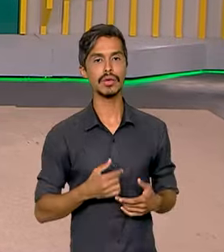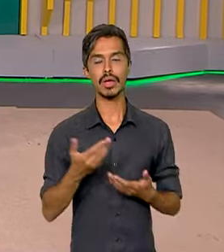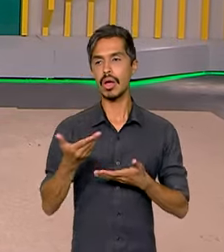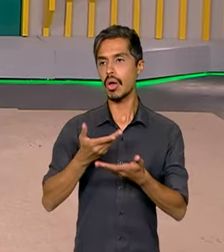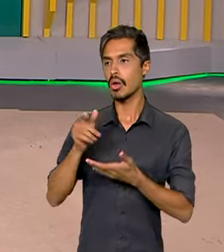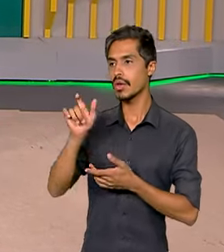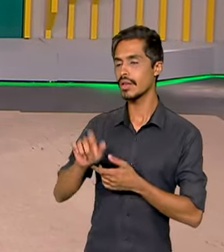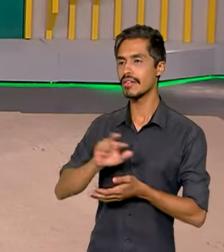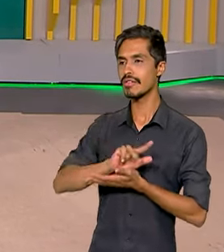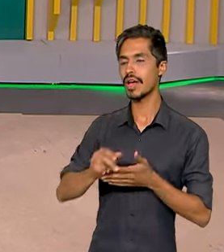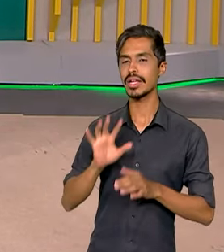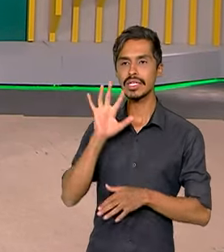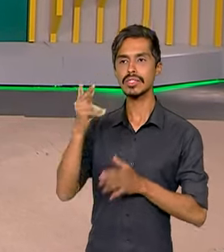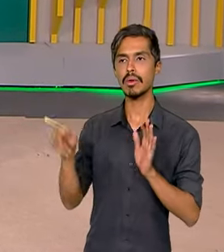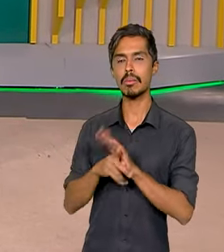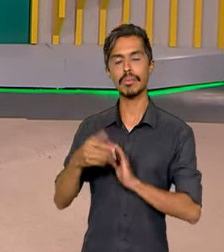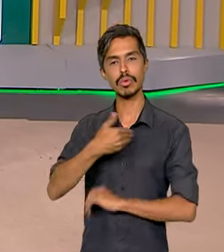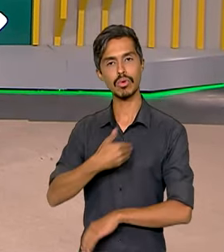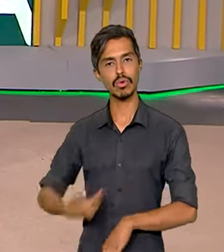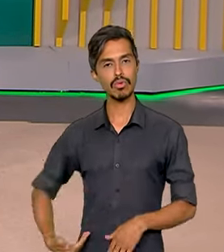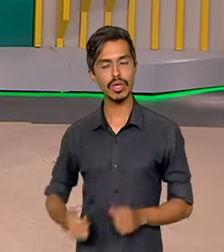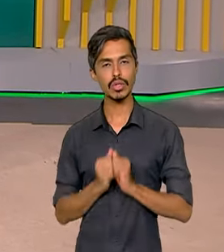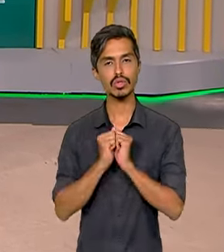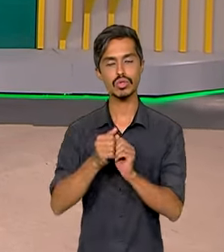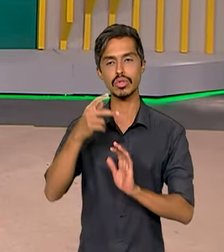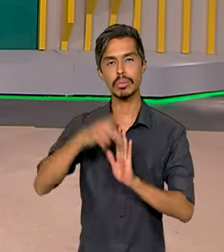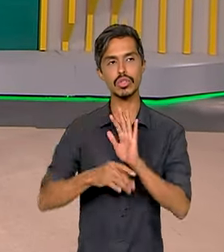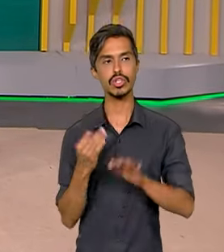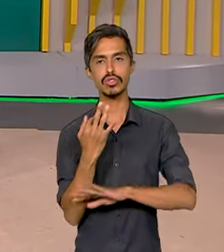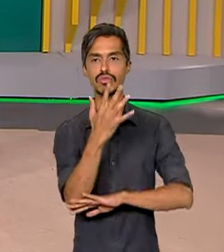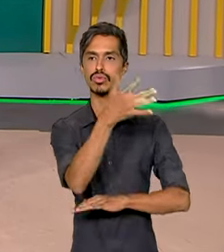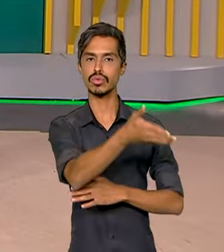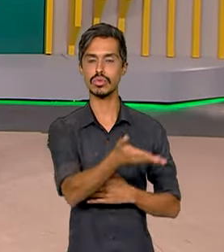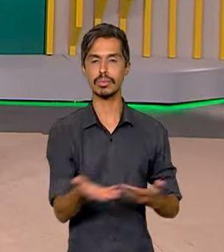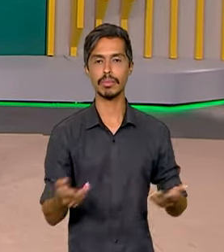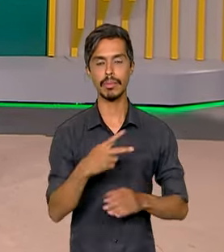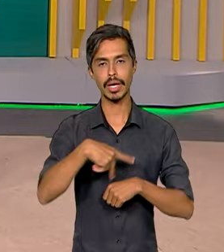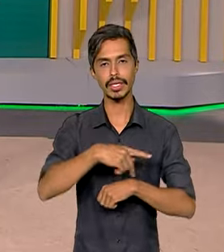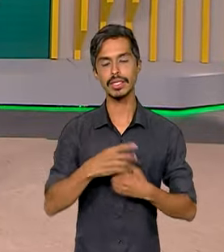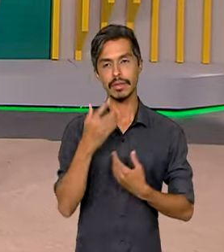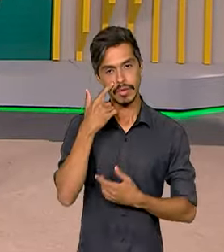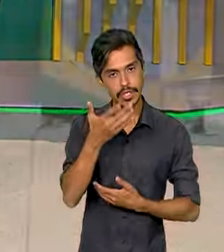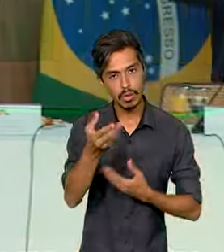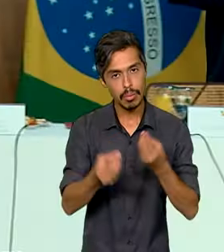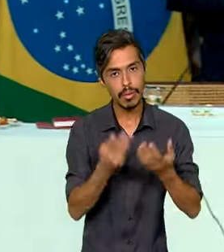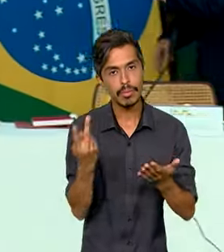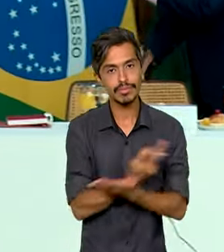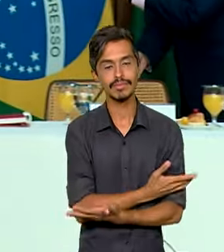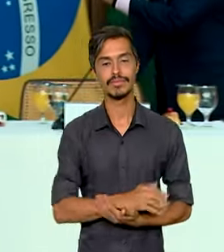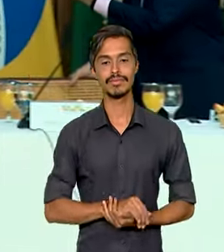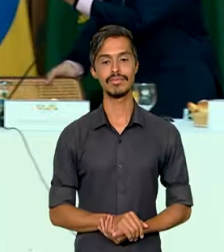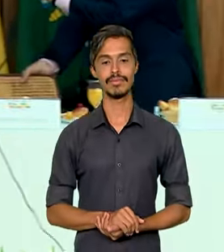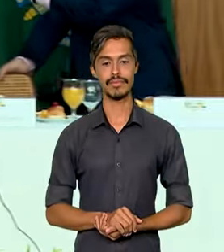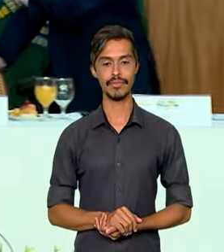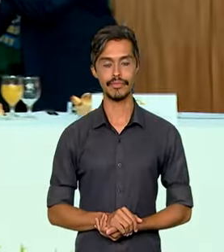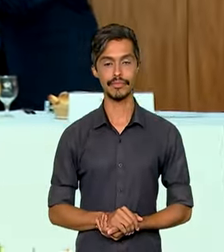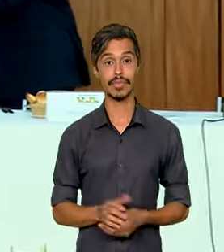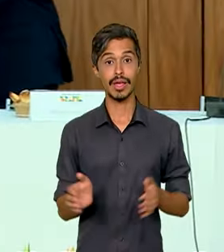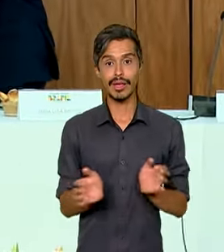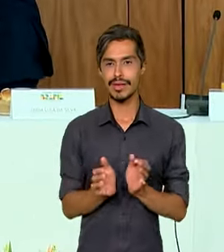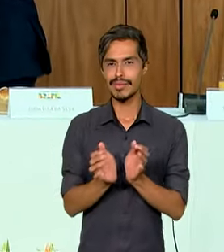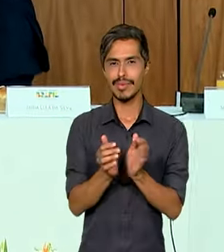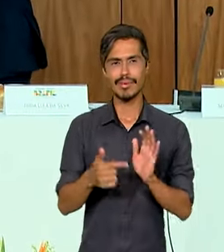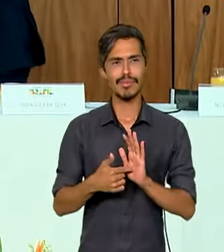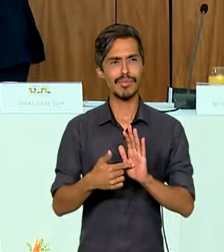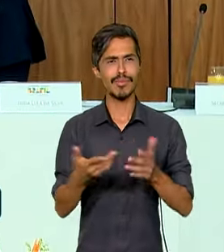balanço de ações já feitas pelo governo e os planos para o futuro do país veja aí como foi demonstrando